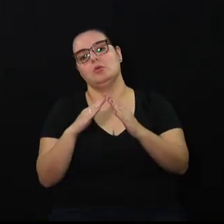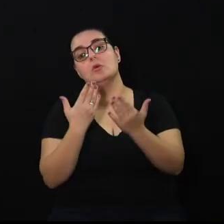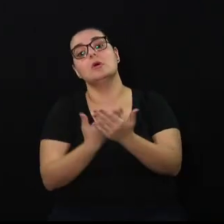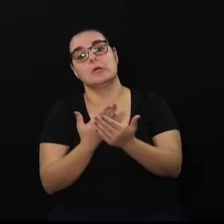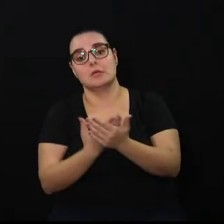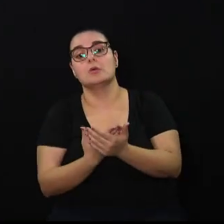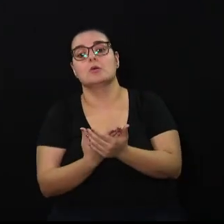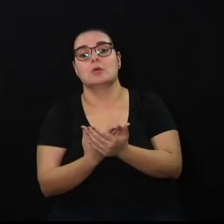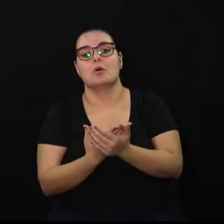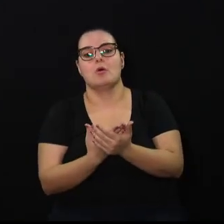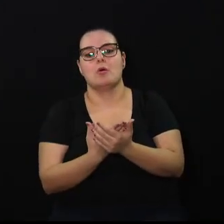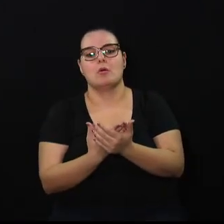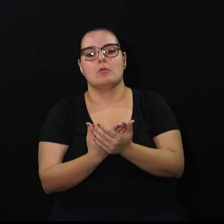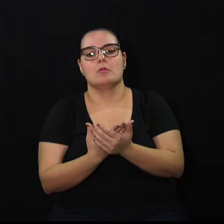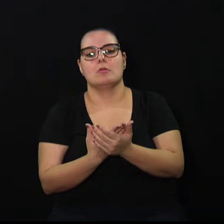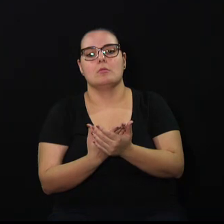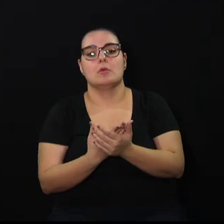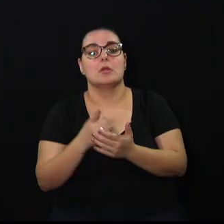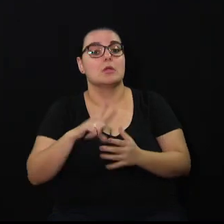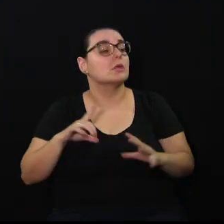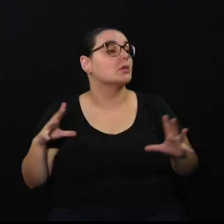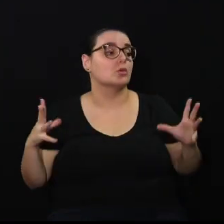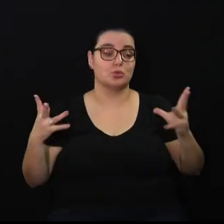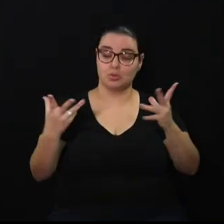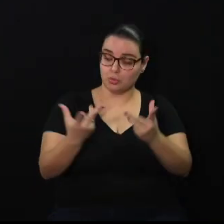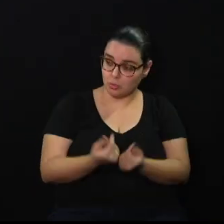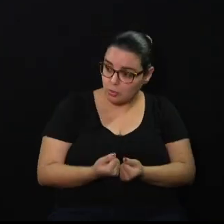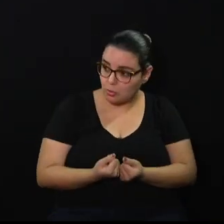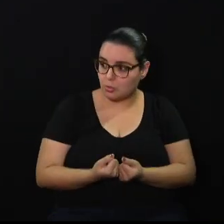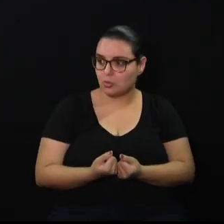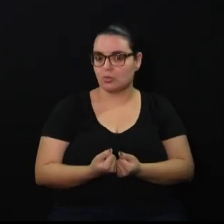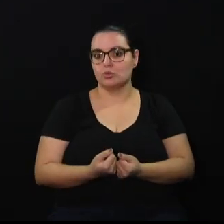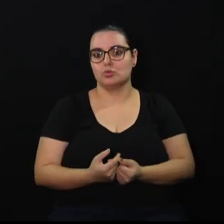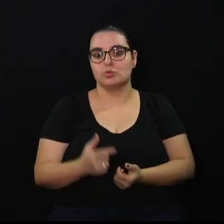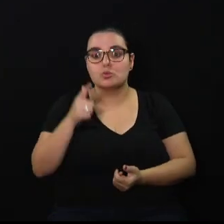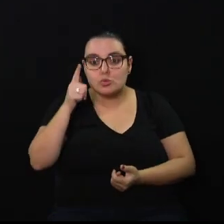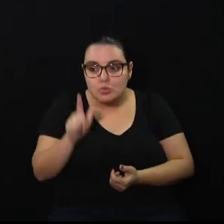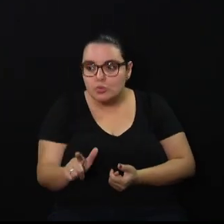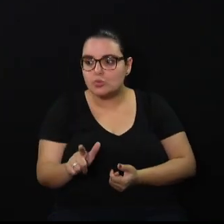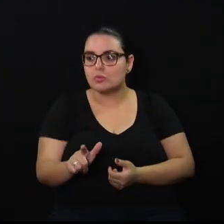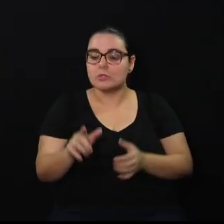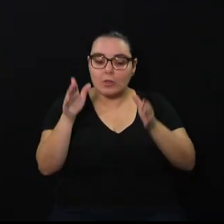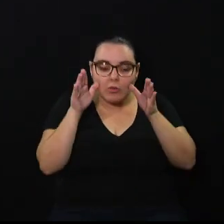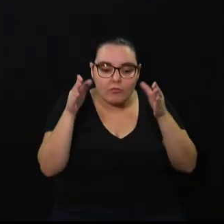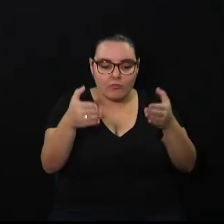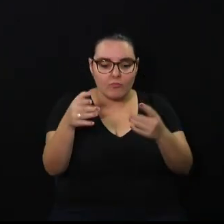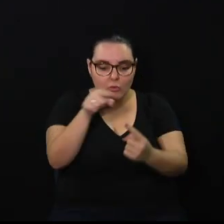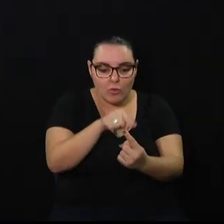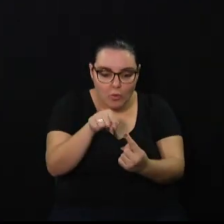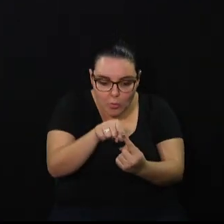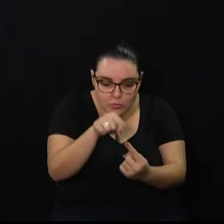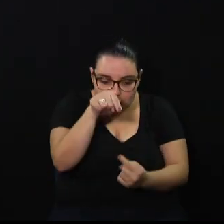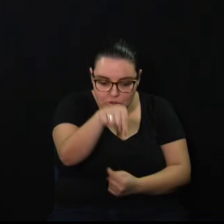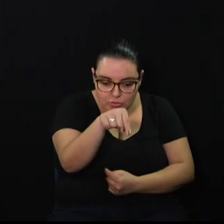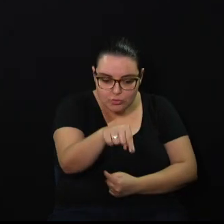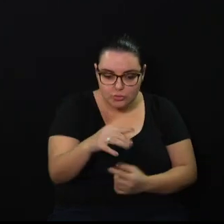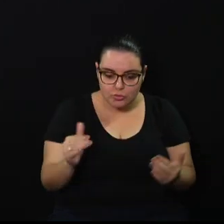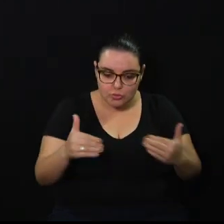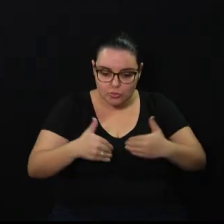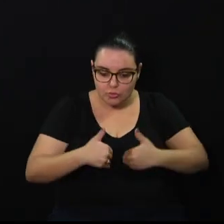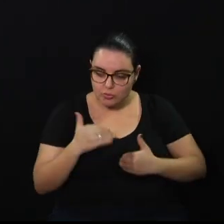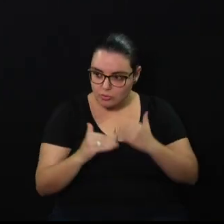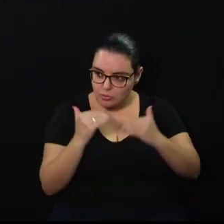haja é o benefício da criança que que é e sempre vai ser o nosso foco como